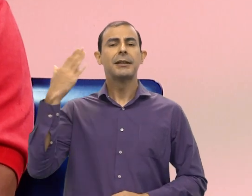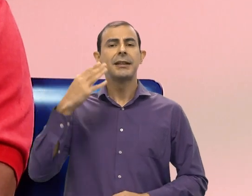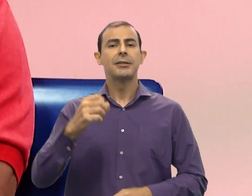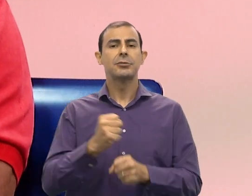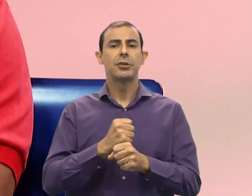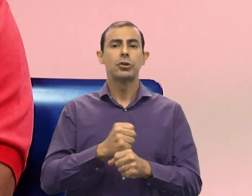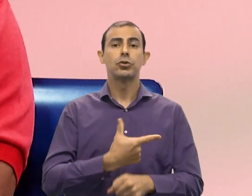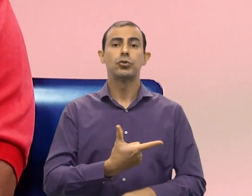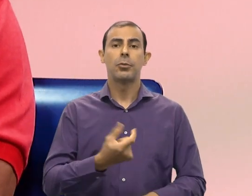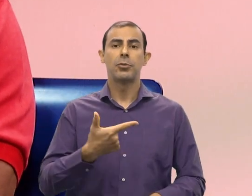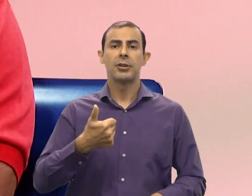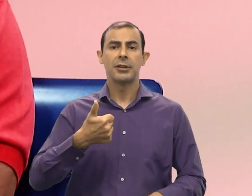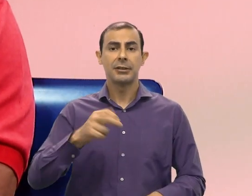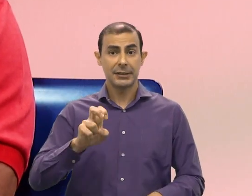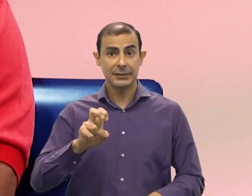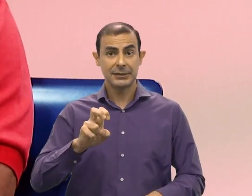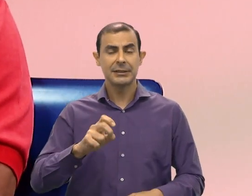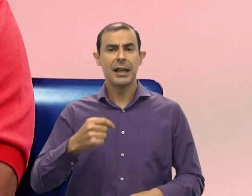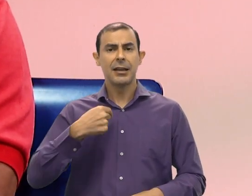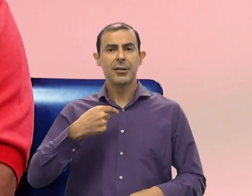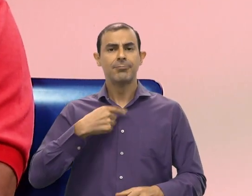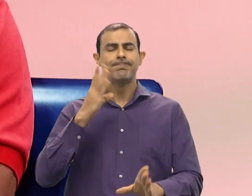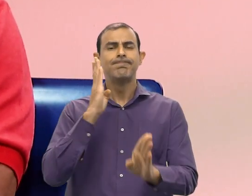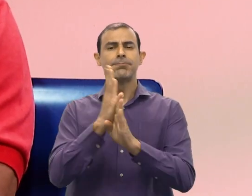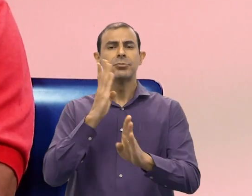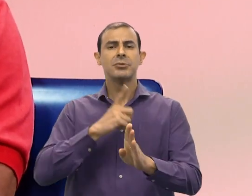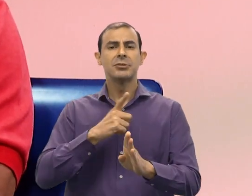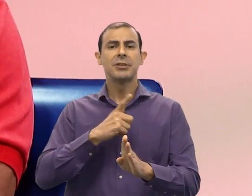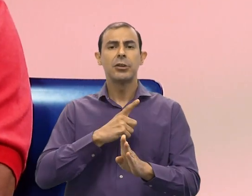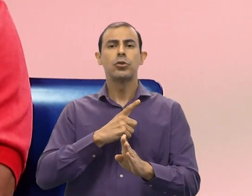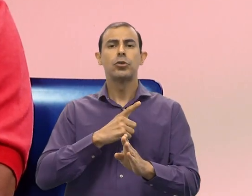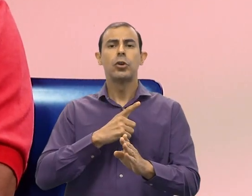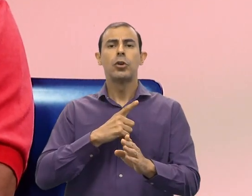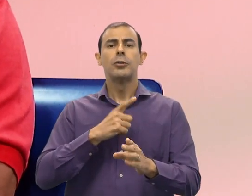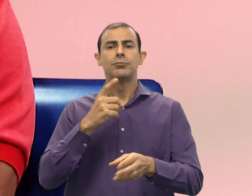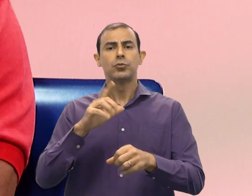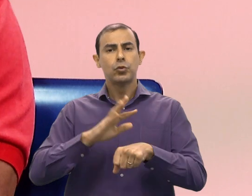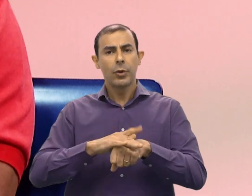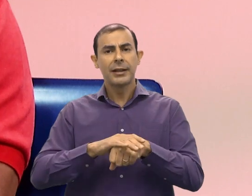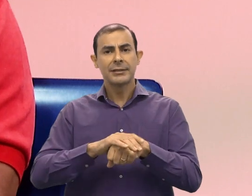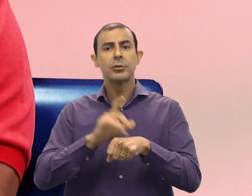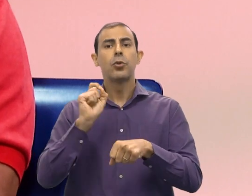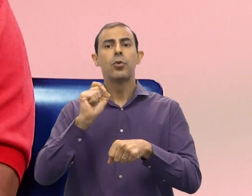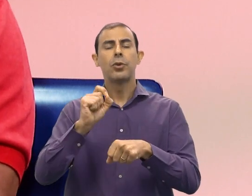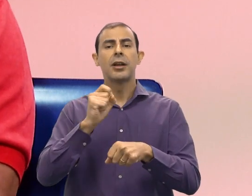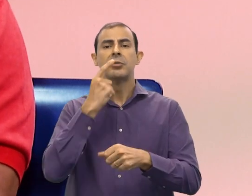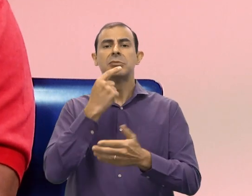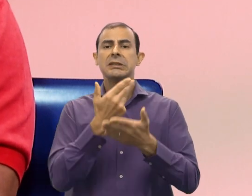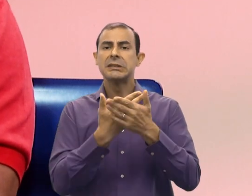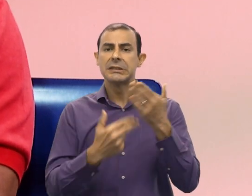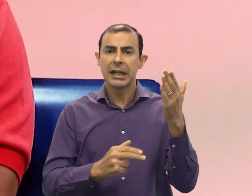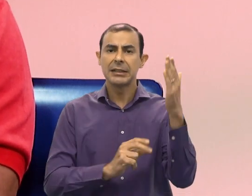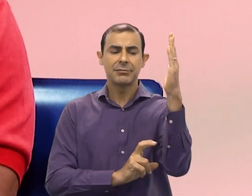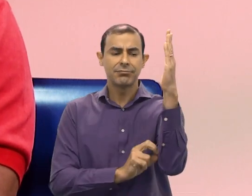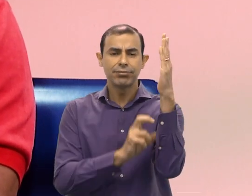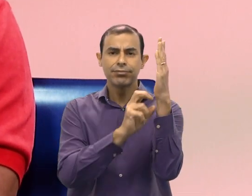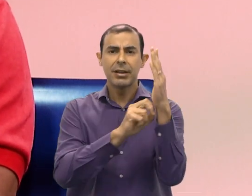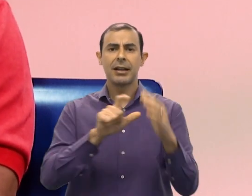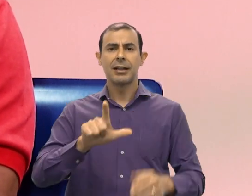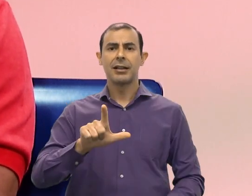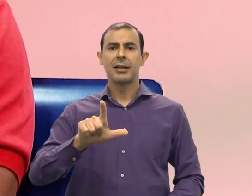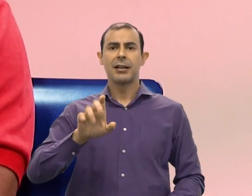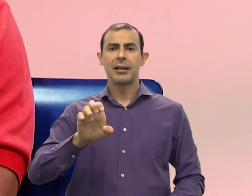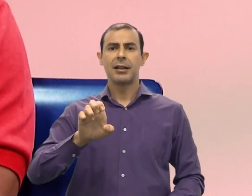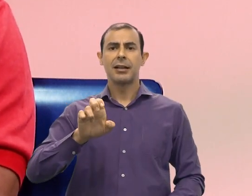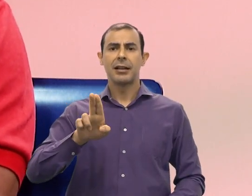leucemia em 2015, sou paciente 100% SUS, sou paciente do Hospital Regional até hoje, e depois com a evolução do